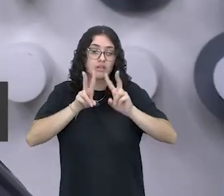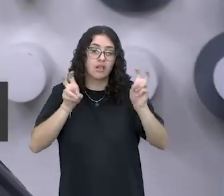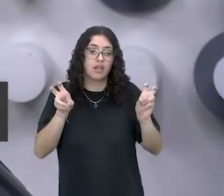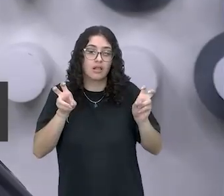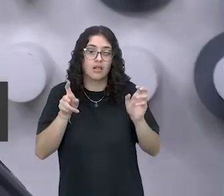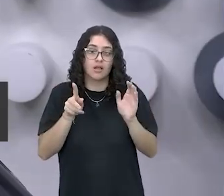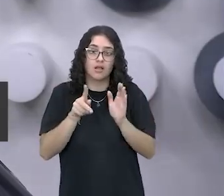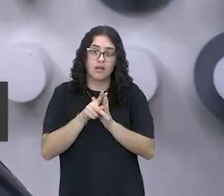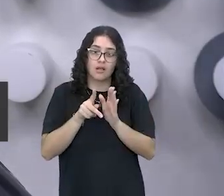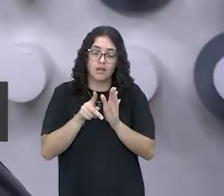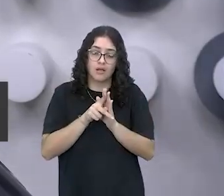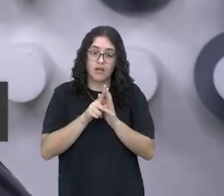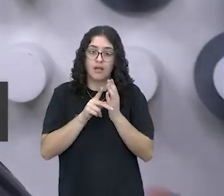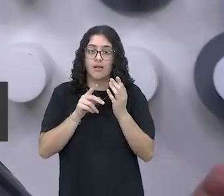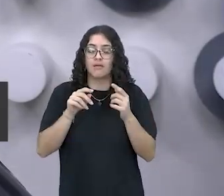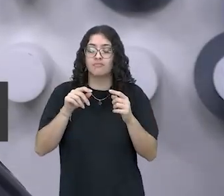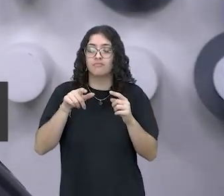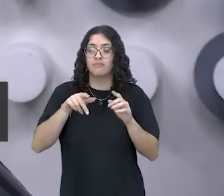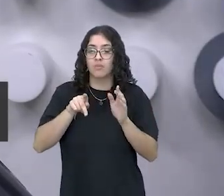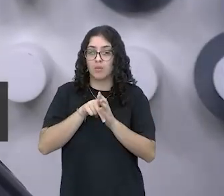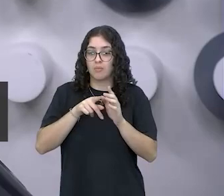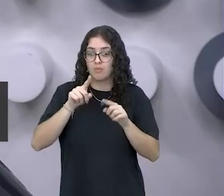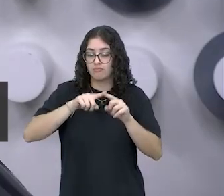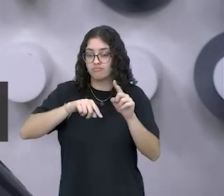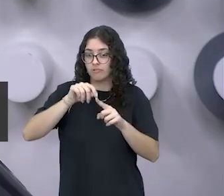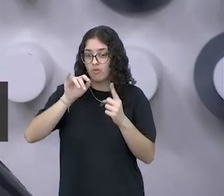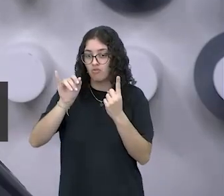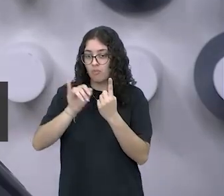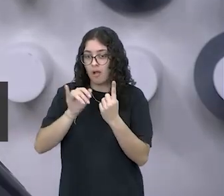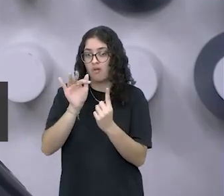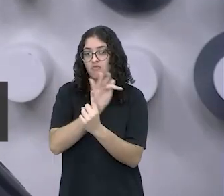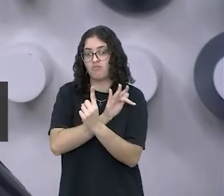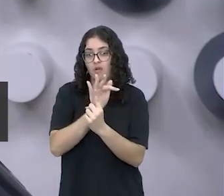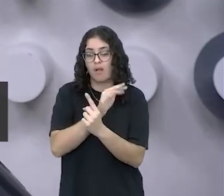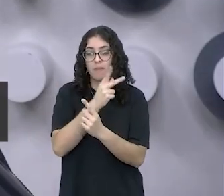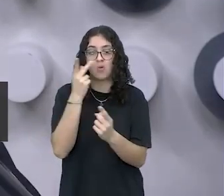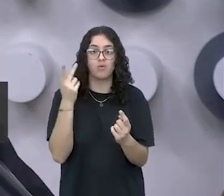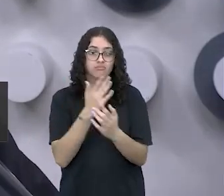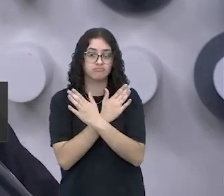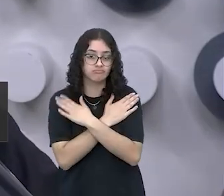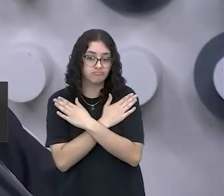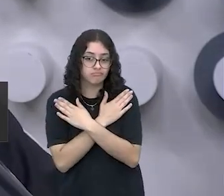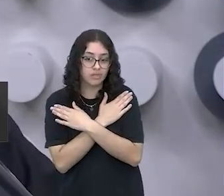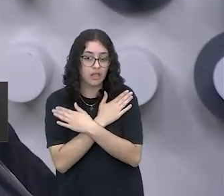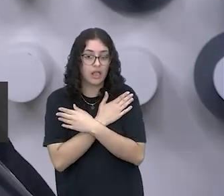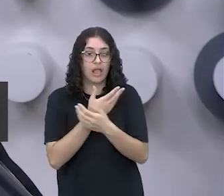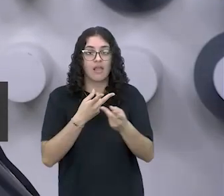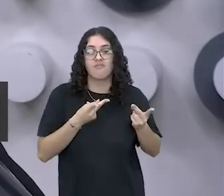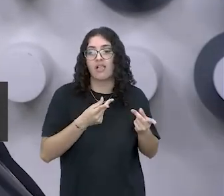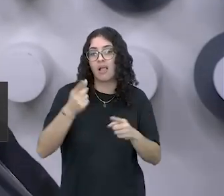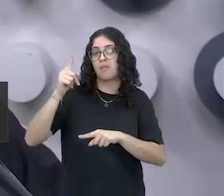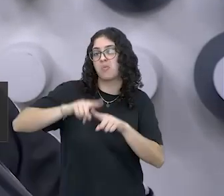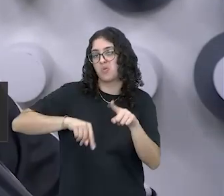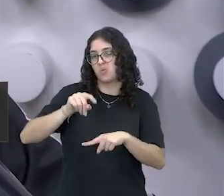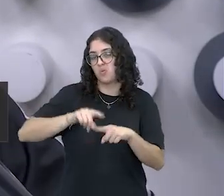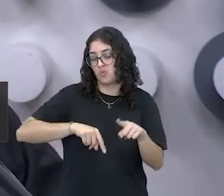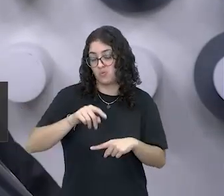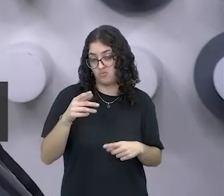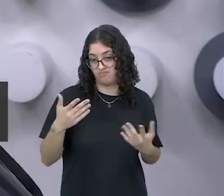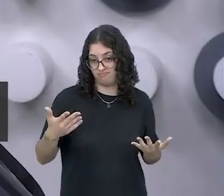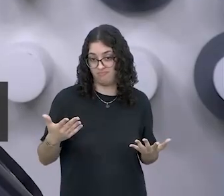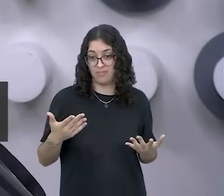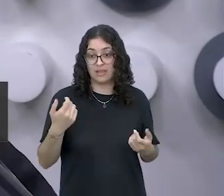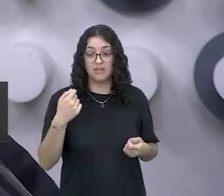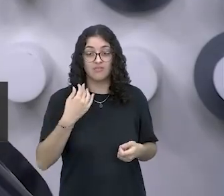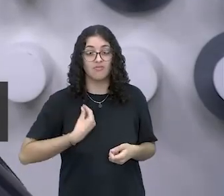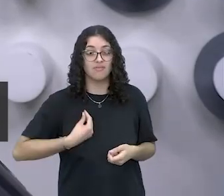do mercado informal e formal, saber o que são pessoas desempregadas tentando vender algum produto para poder